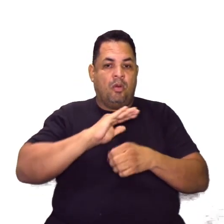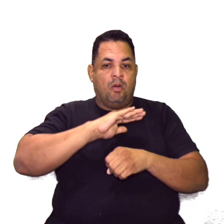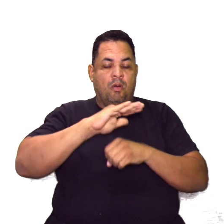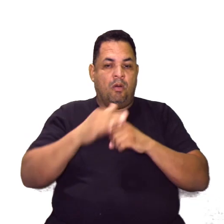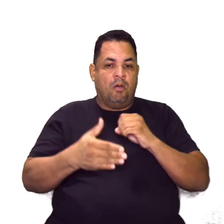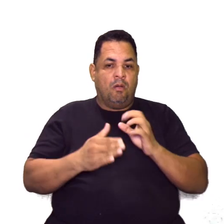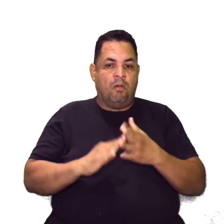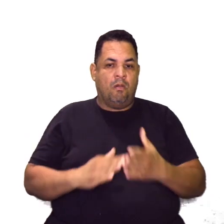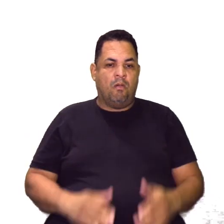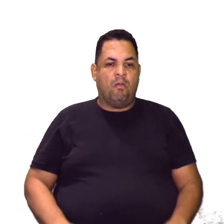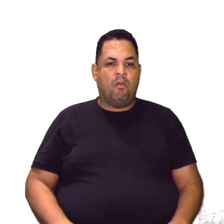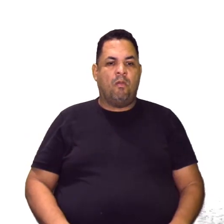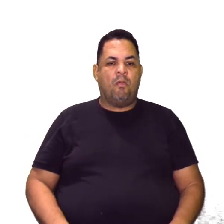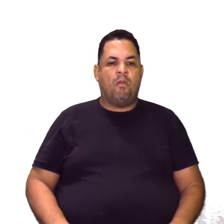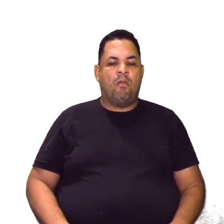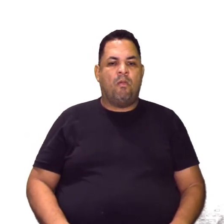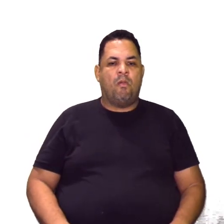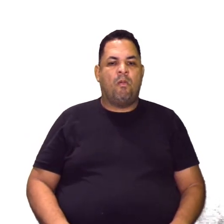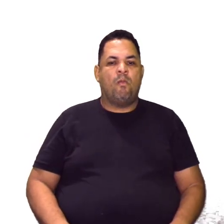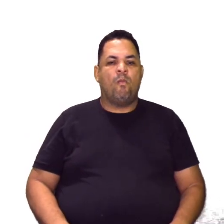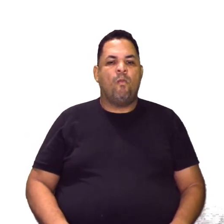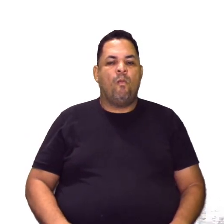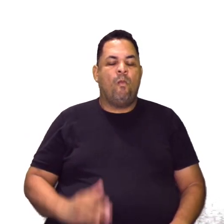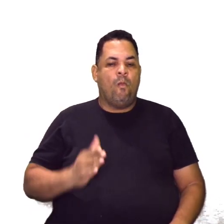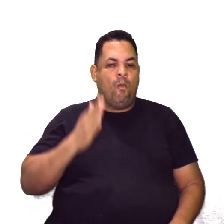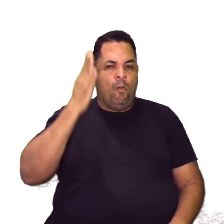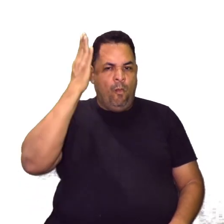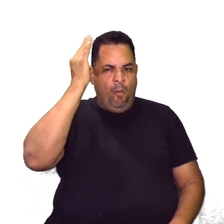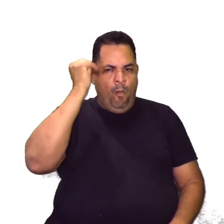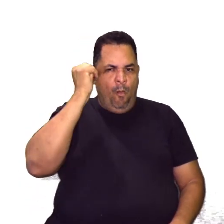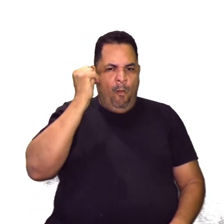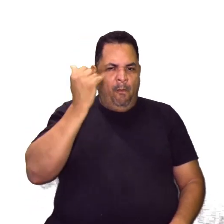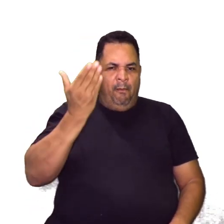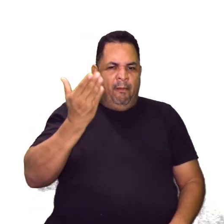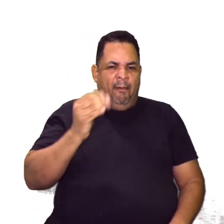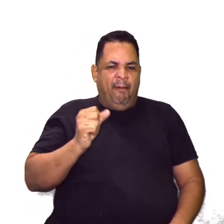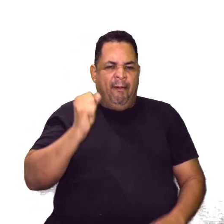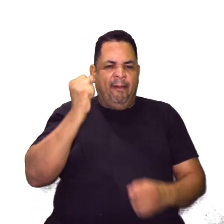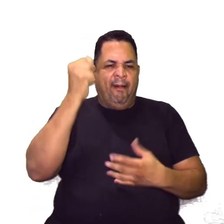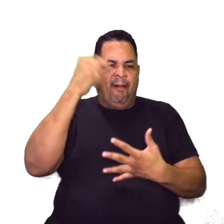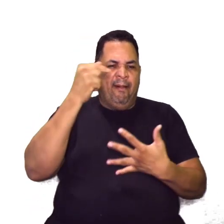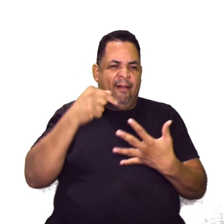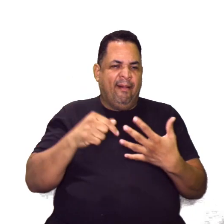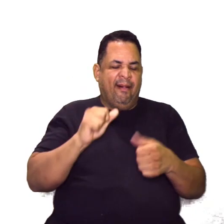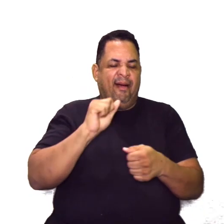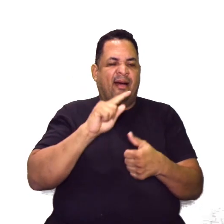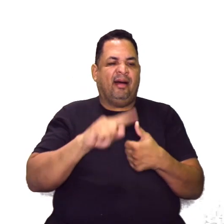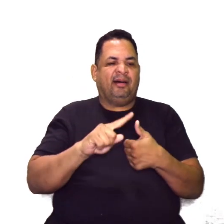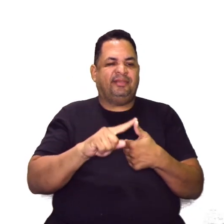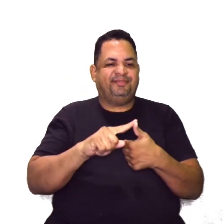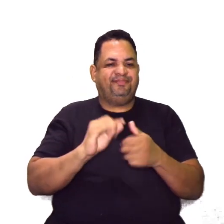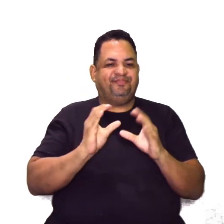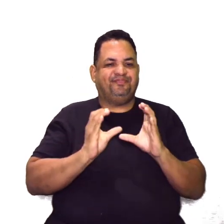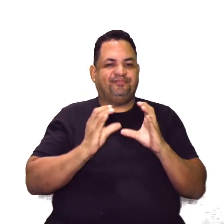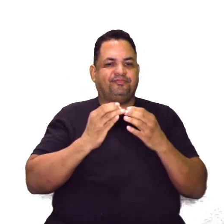com certeza, já matou a charada e já acertou a alternativa, né? Letra A seria a família dos